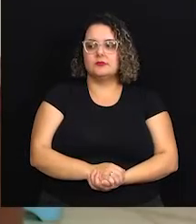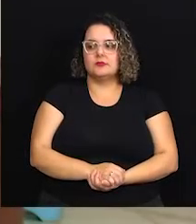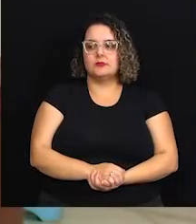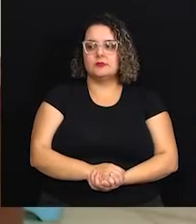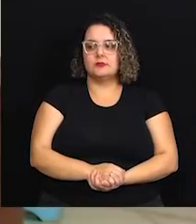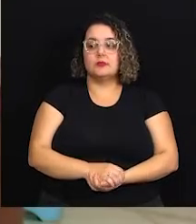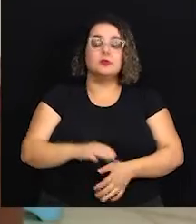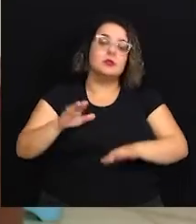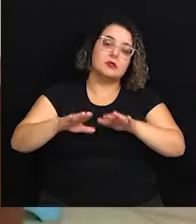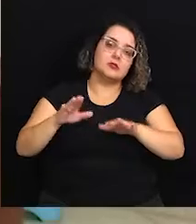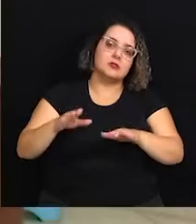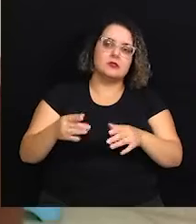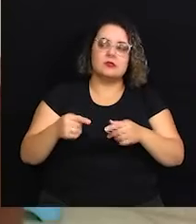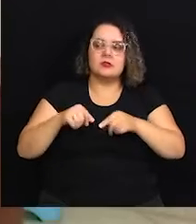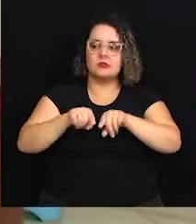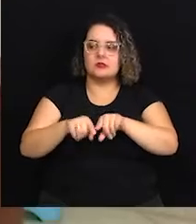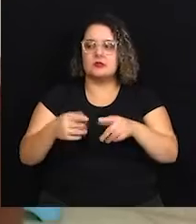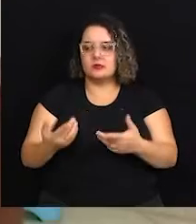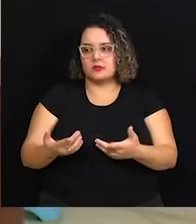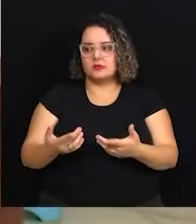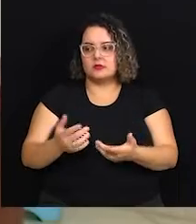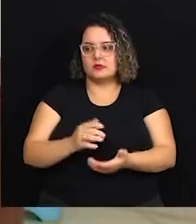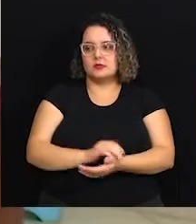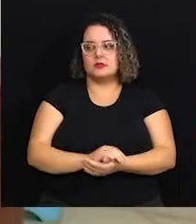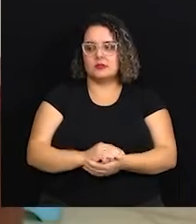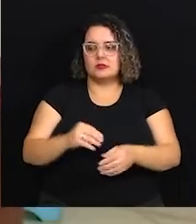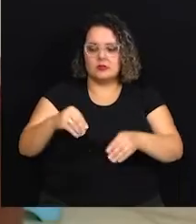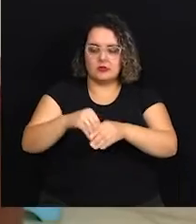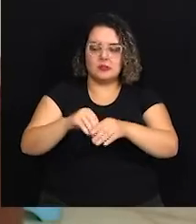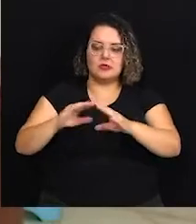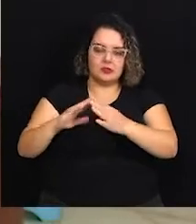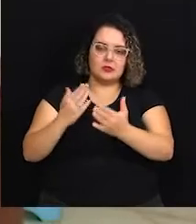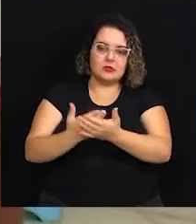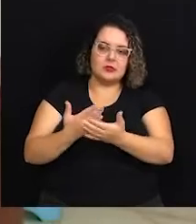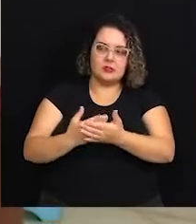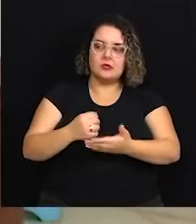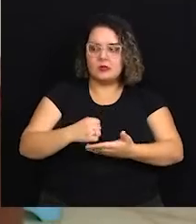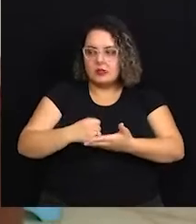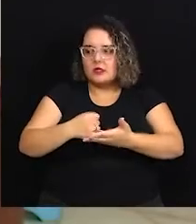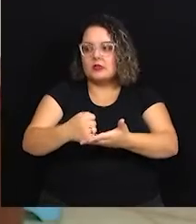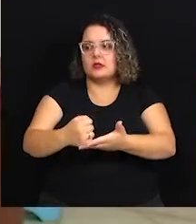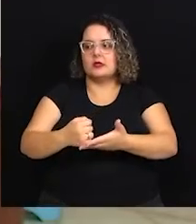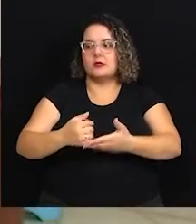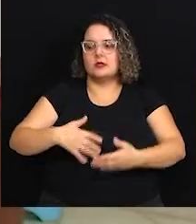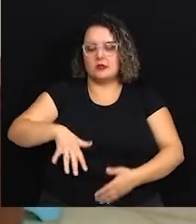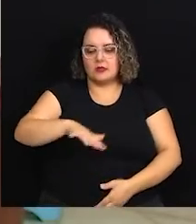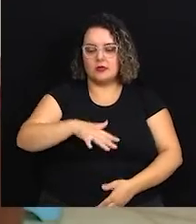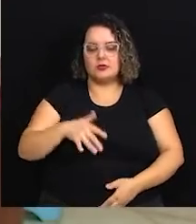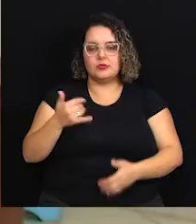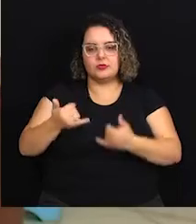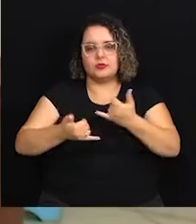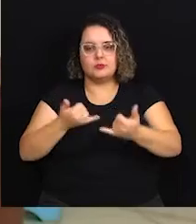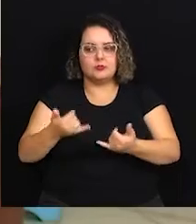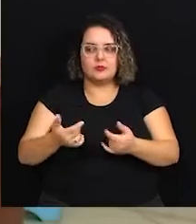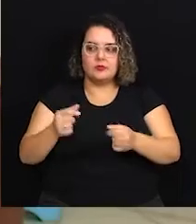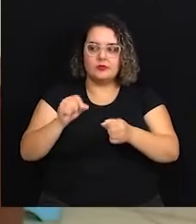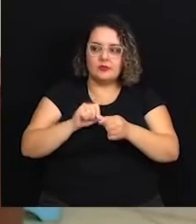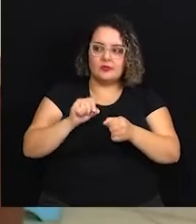Às vezes a gente faz festas em escolas, a gente leva as nossas barracas de brinquedo, né? A gente